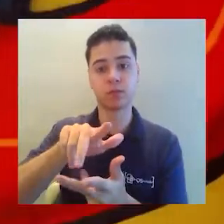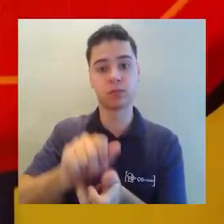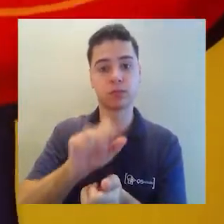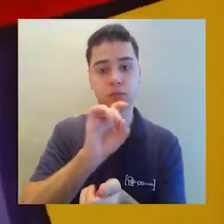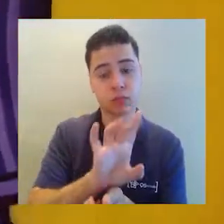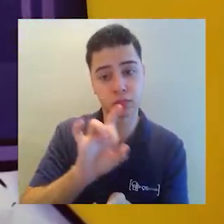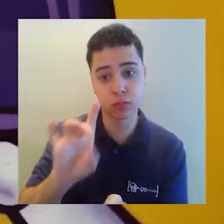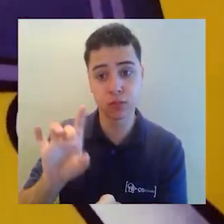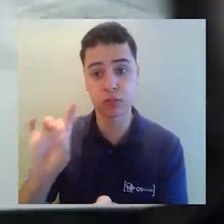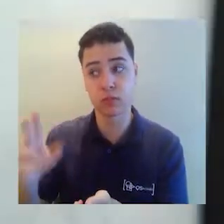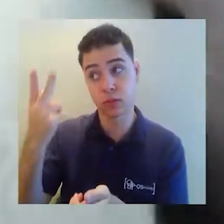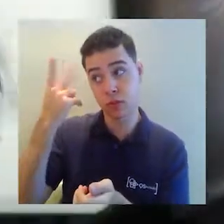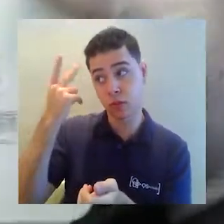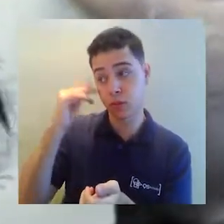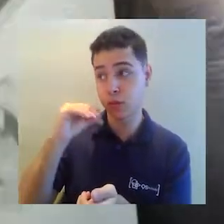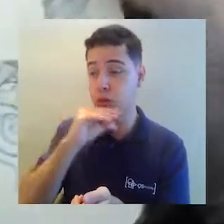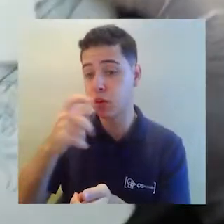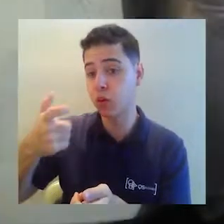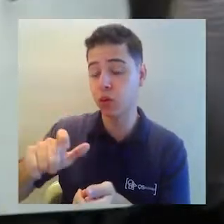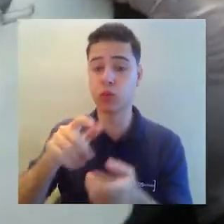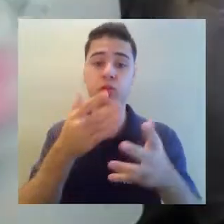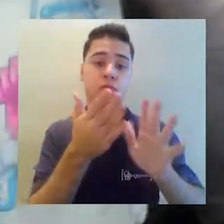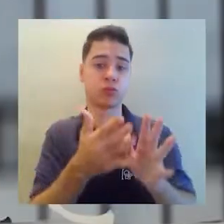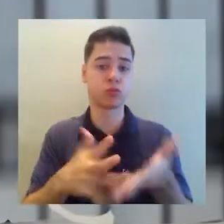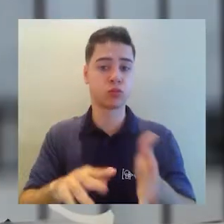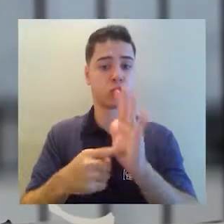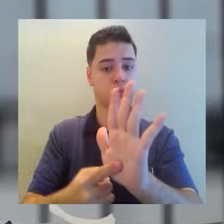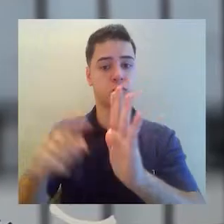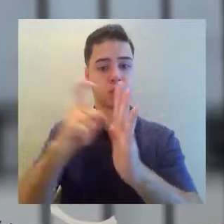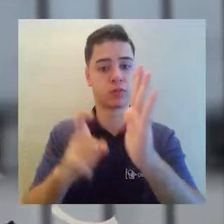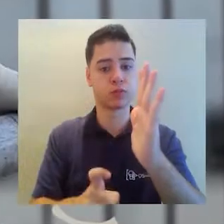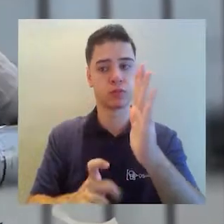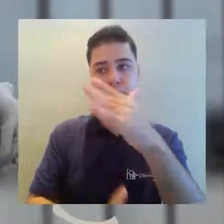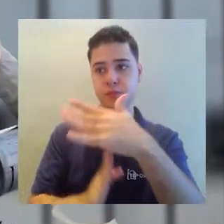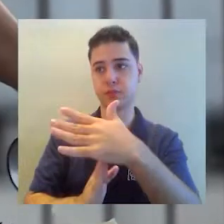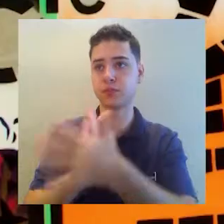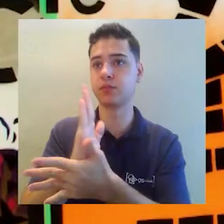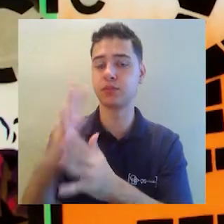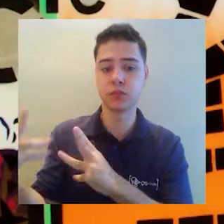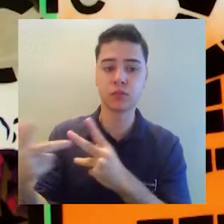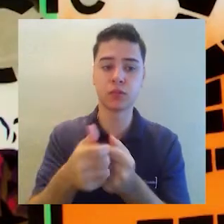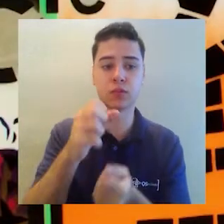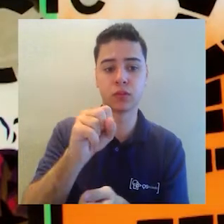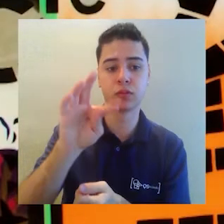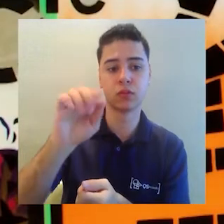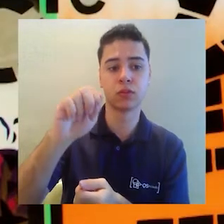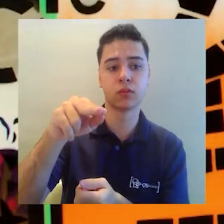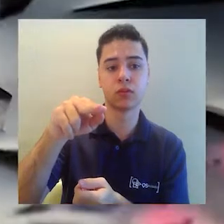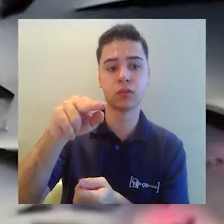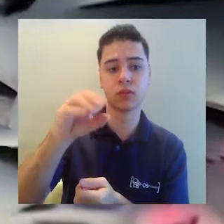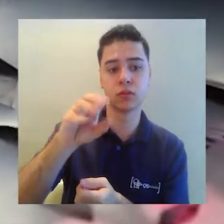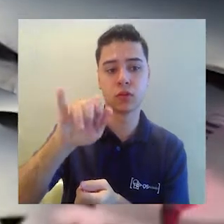Passou a ser cada vez mais comum perceber o uso de outras técnicas de produção além do grafite. O stencil, por exemplo,